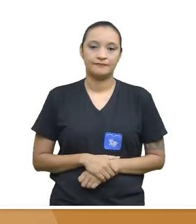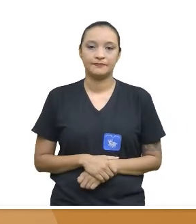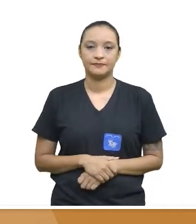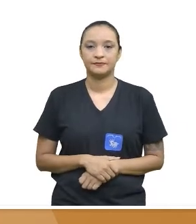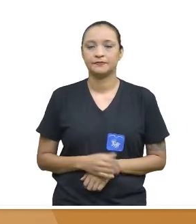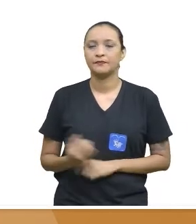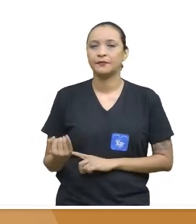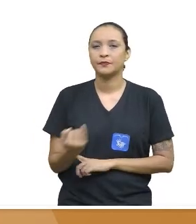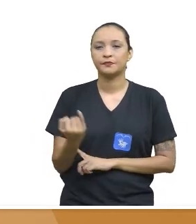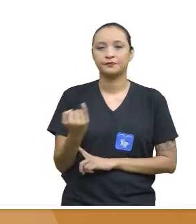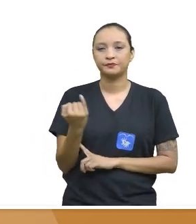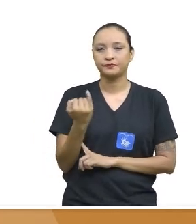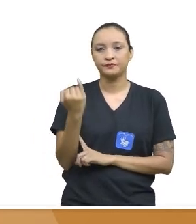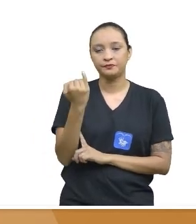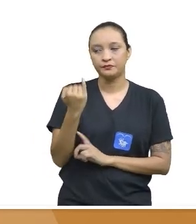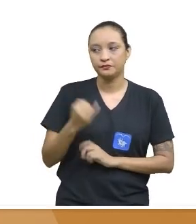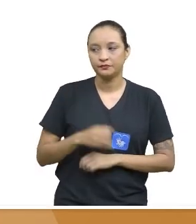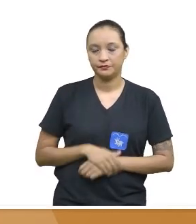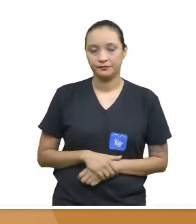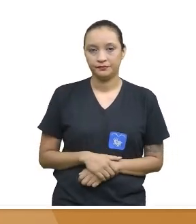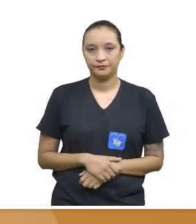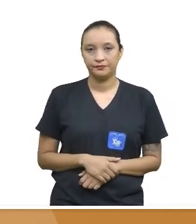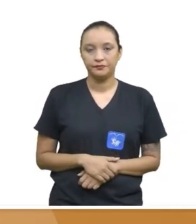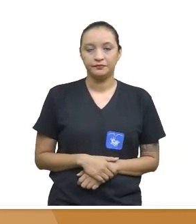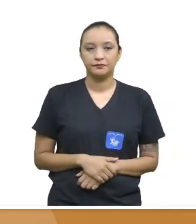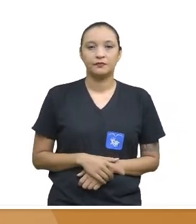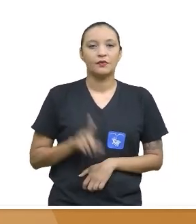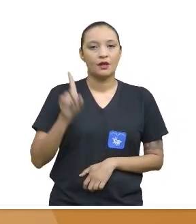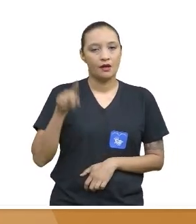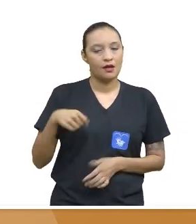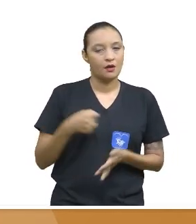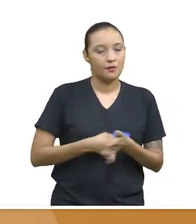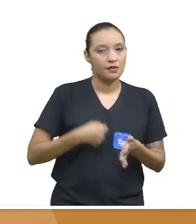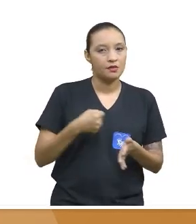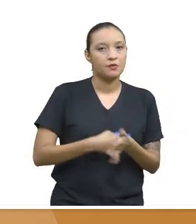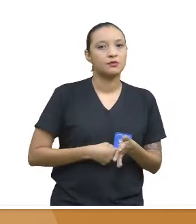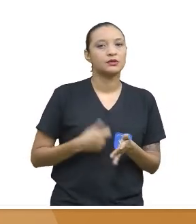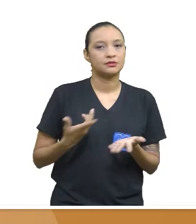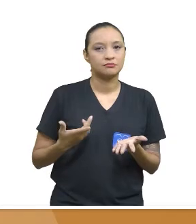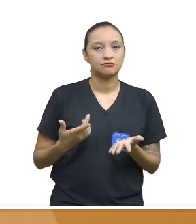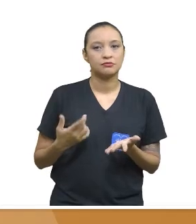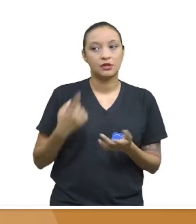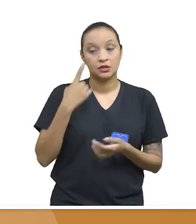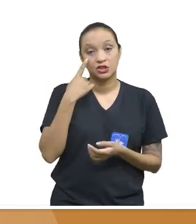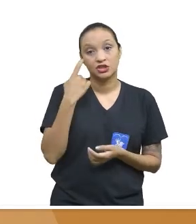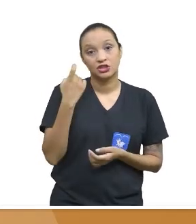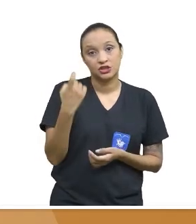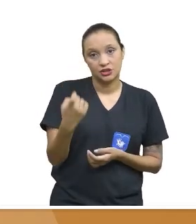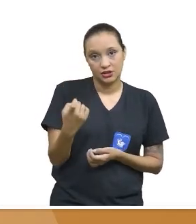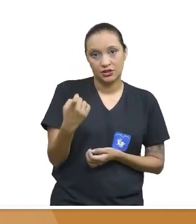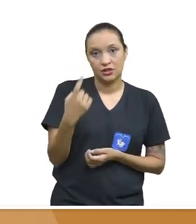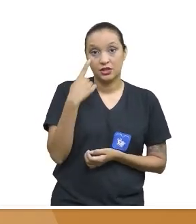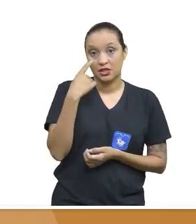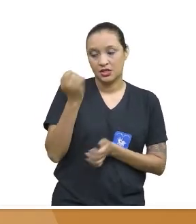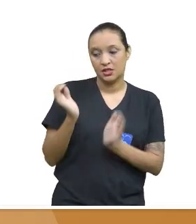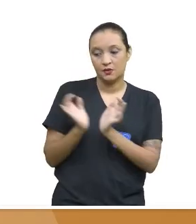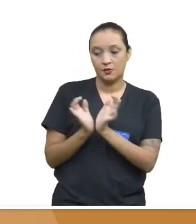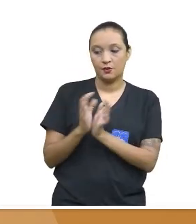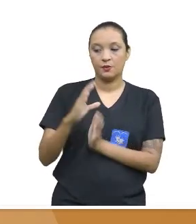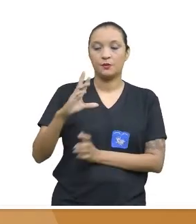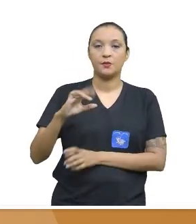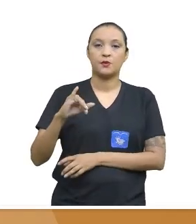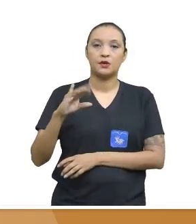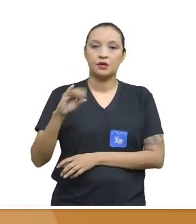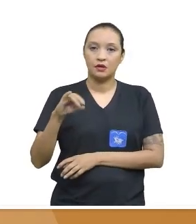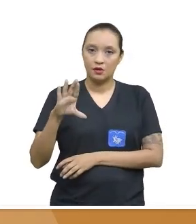coisa importante, é uma luta de interesses. Interesses dos crioulos de se